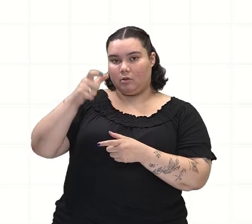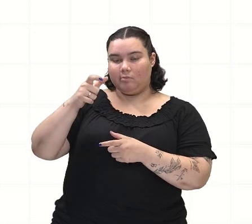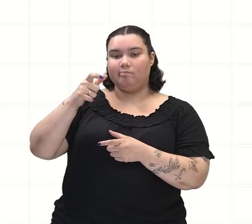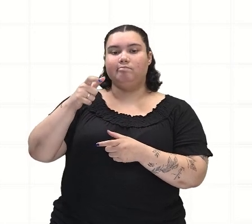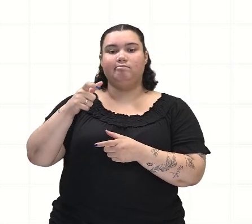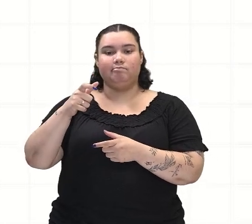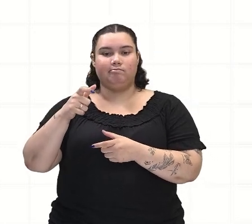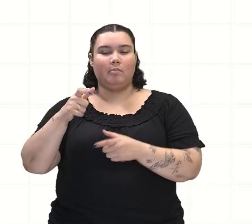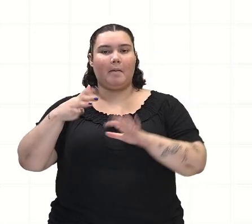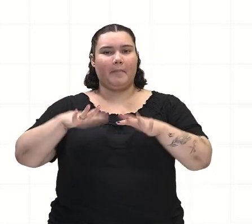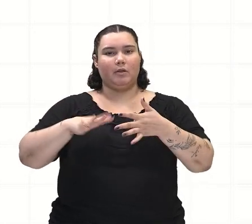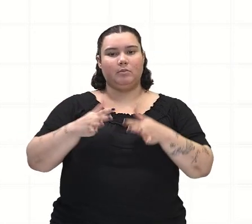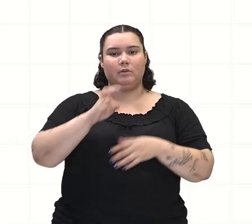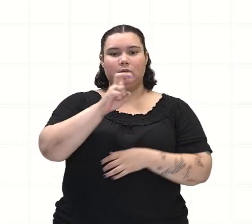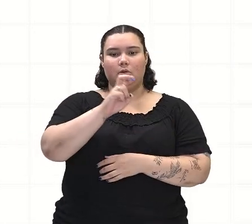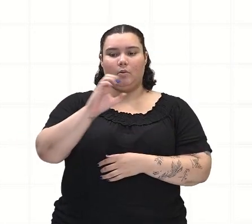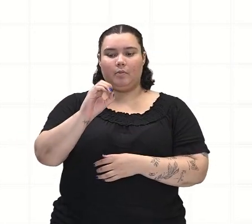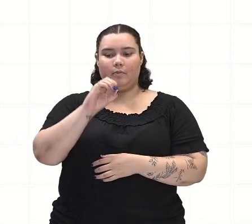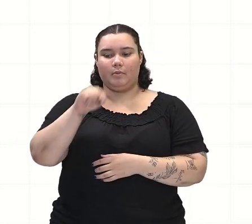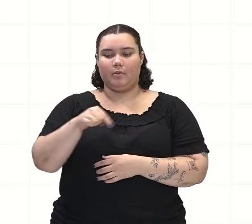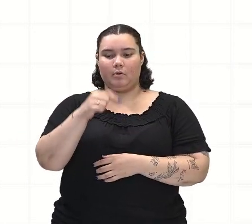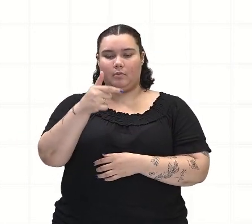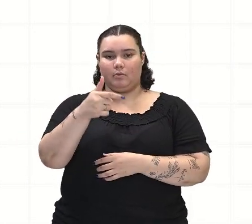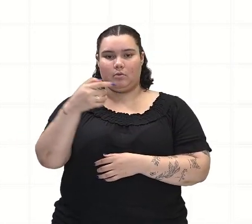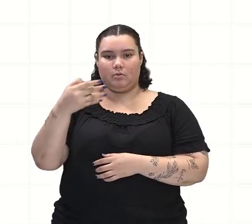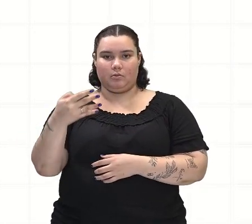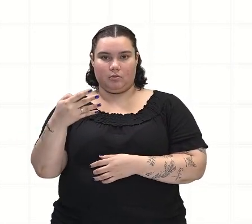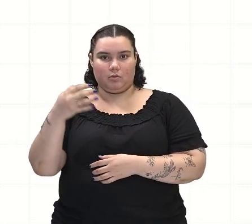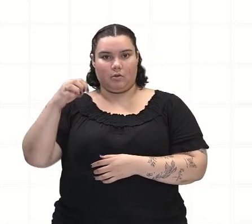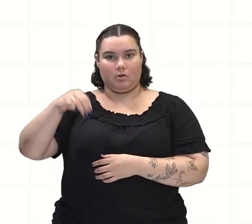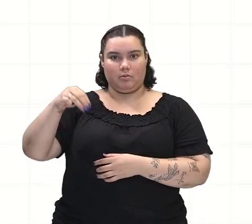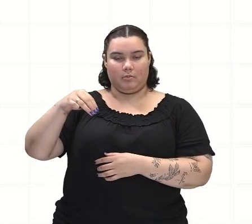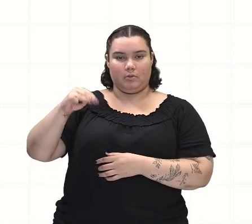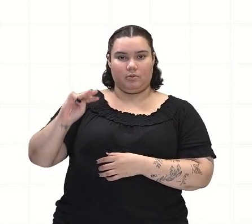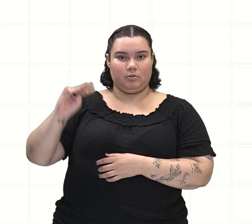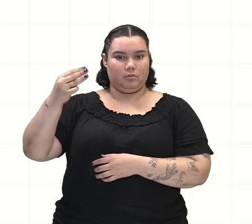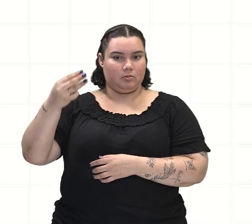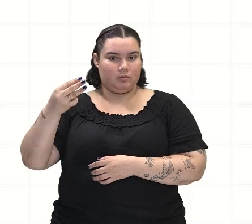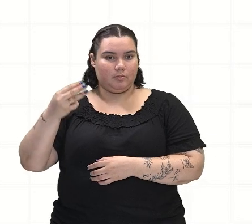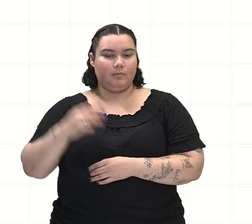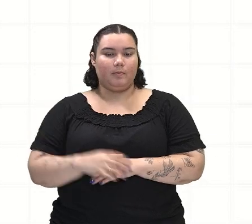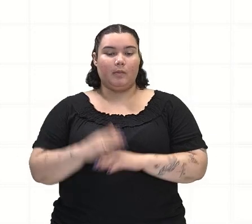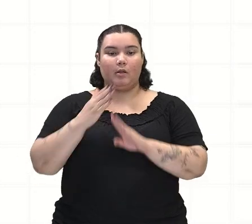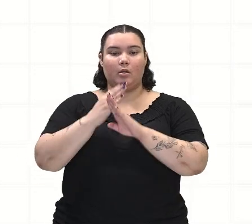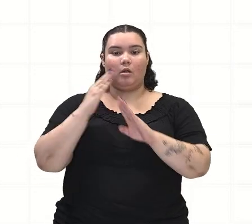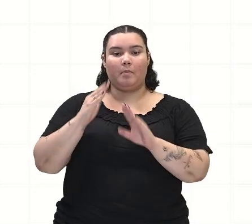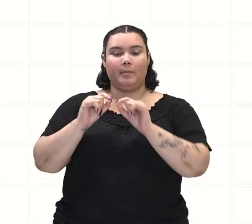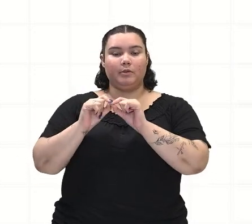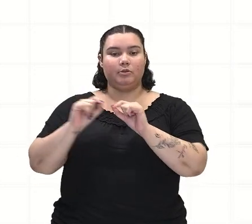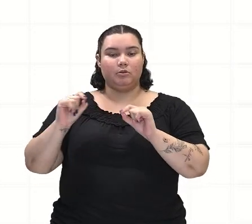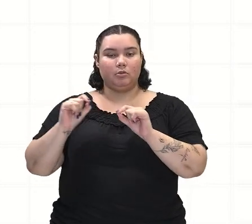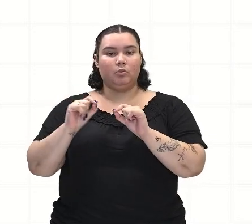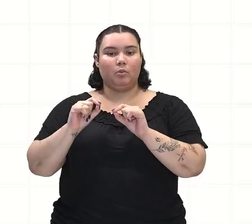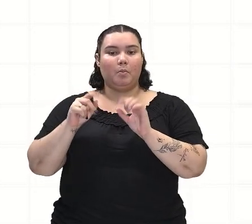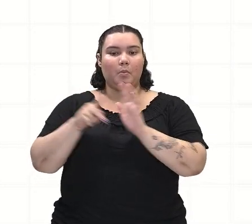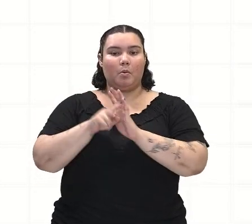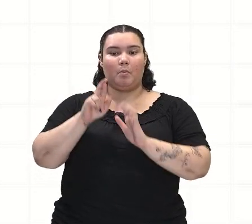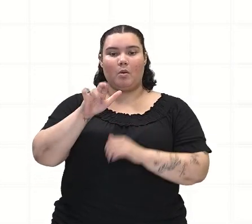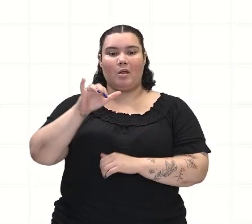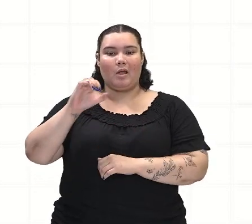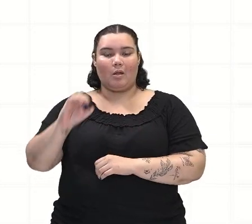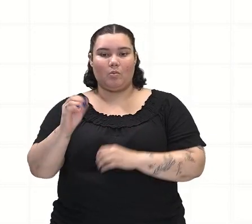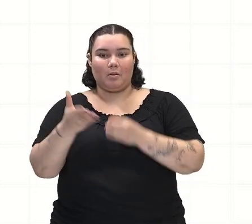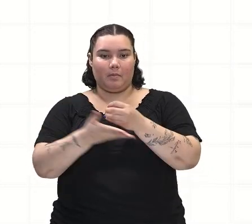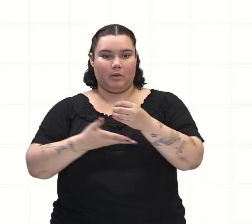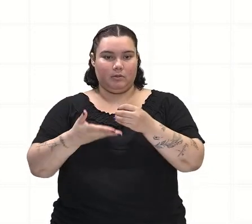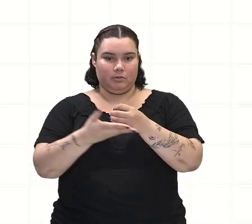cilindro é aproximadamente igual a 50,24 metros cúbicos, determine a medida do comprimento do